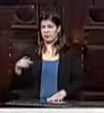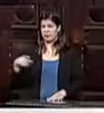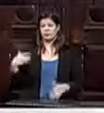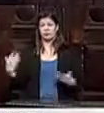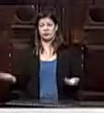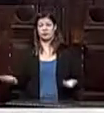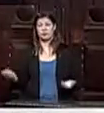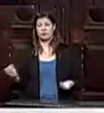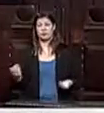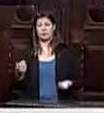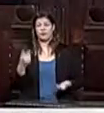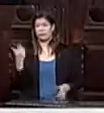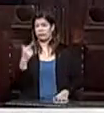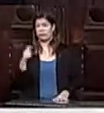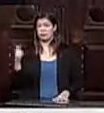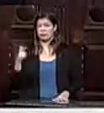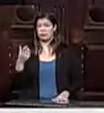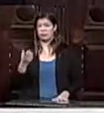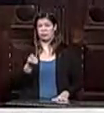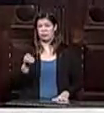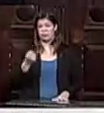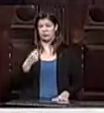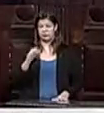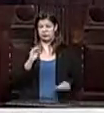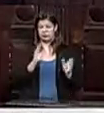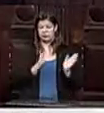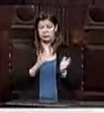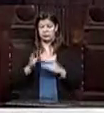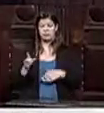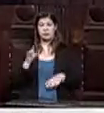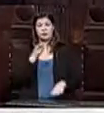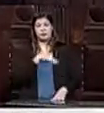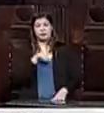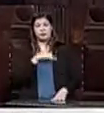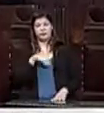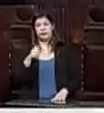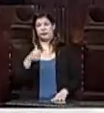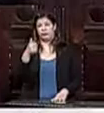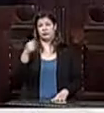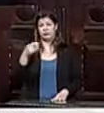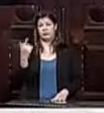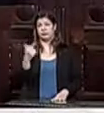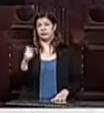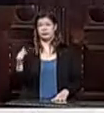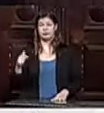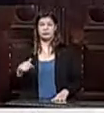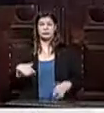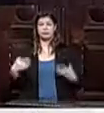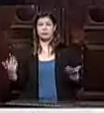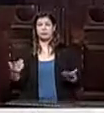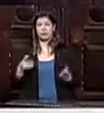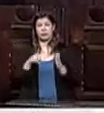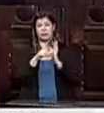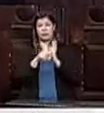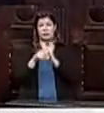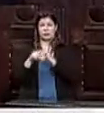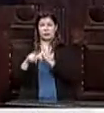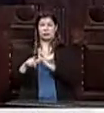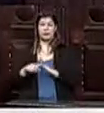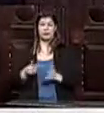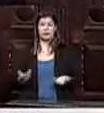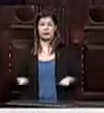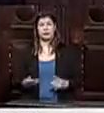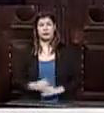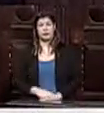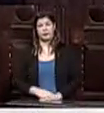não recebem em dia, que já não receberam o 13º, que estão com o salário de abril em